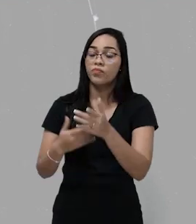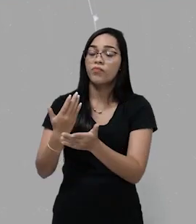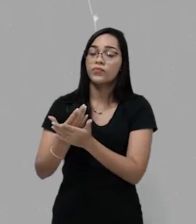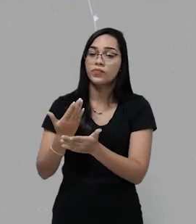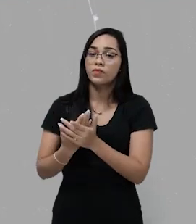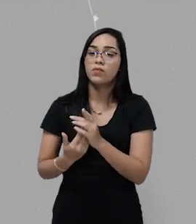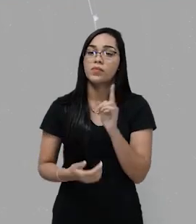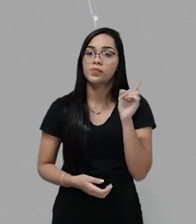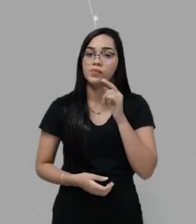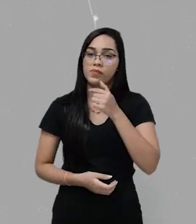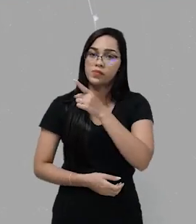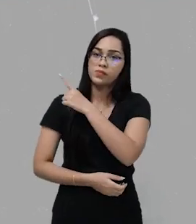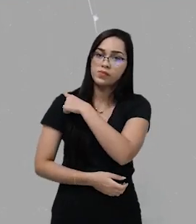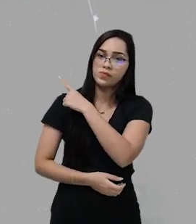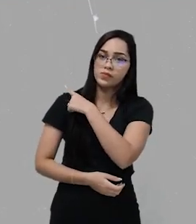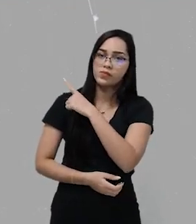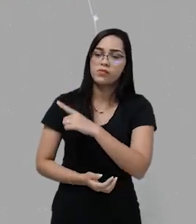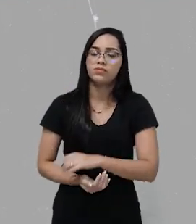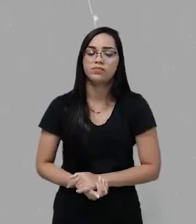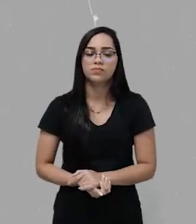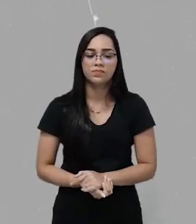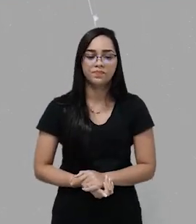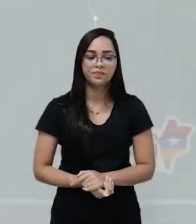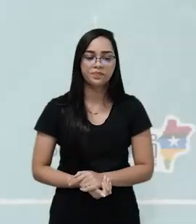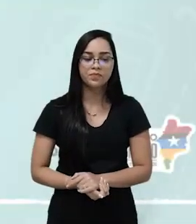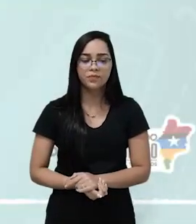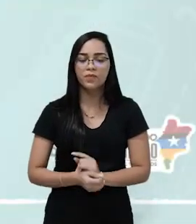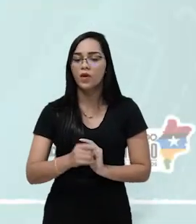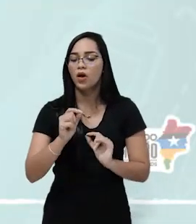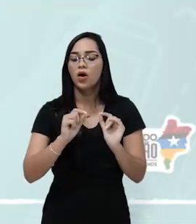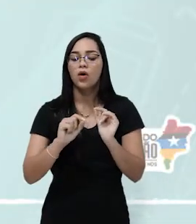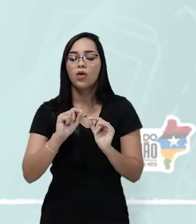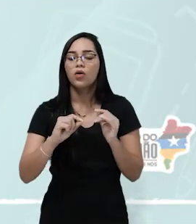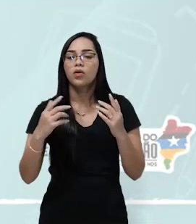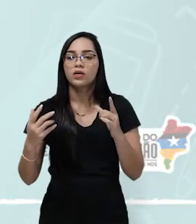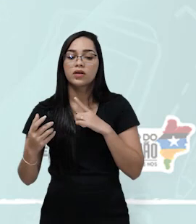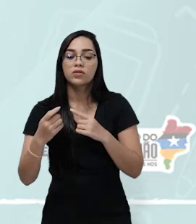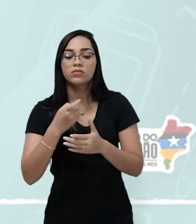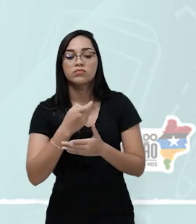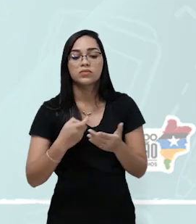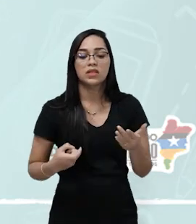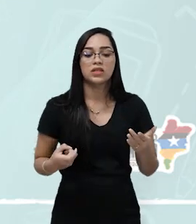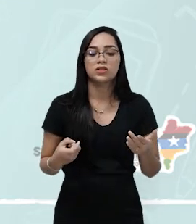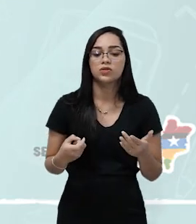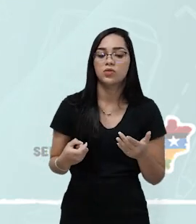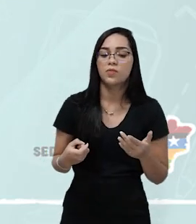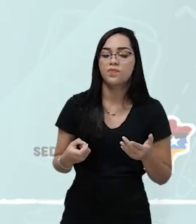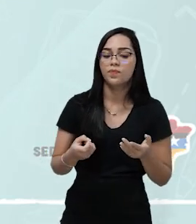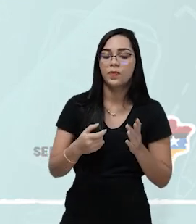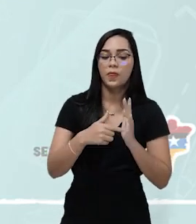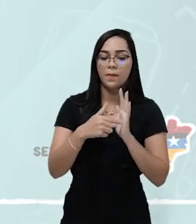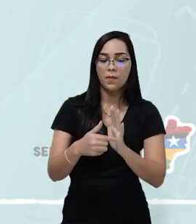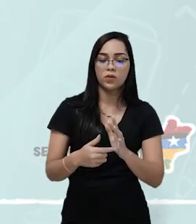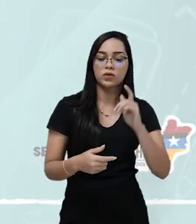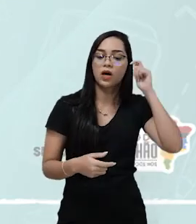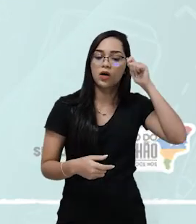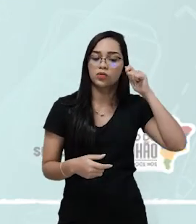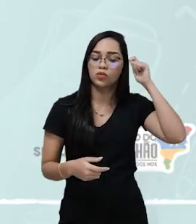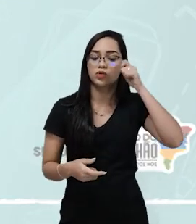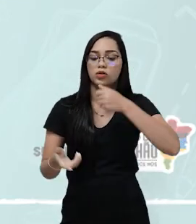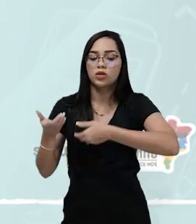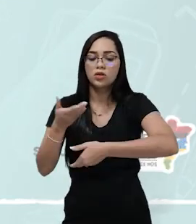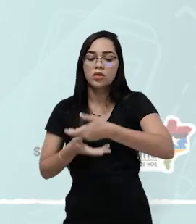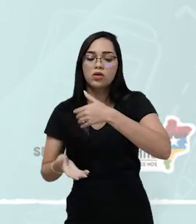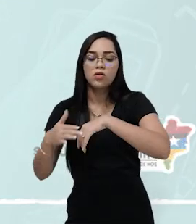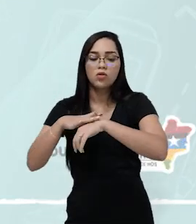lá no primeiro ano. O que mais? Texto teatral ainda. A história em si é retratada pelos atores